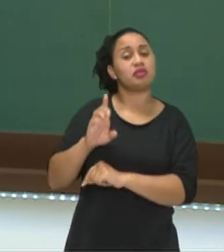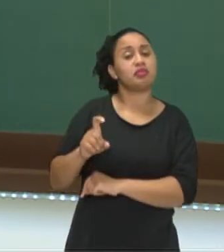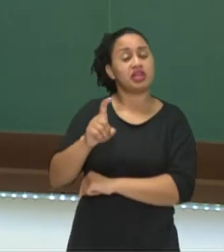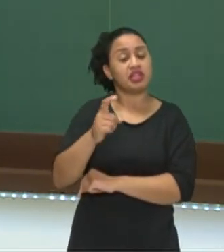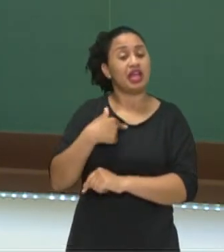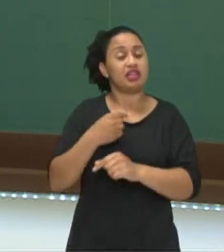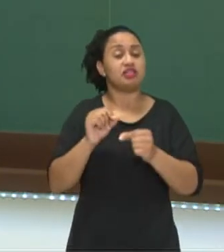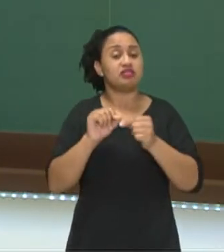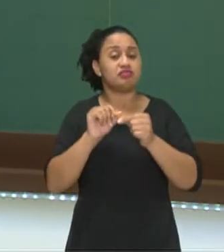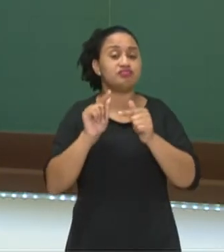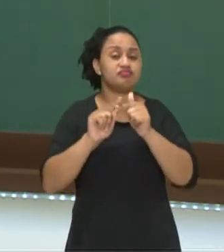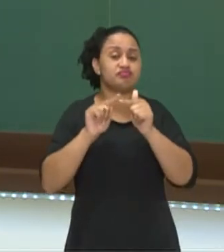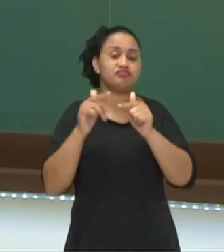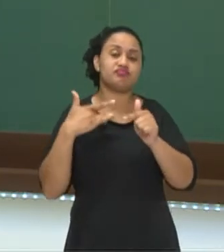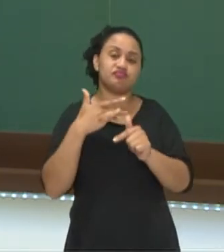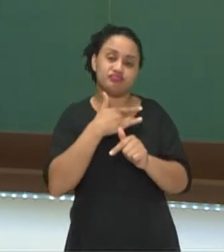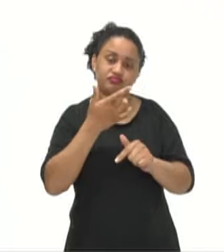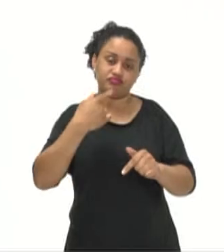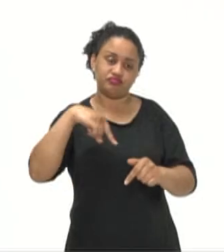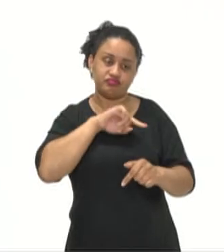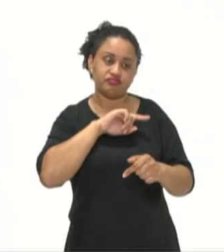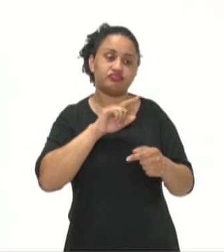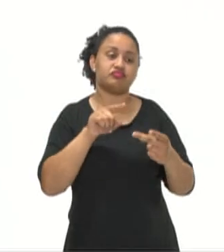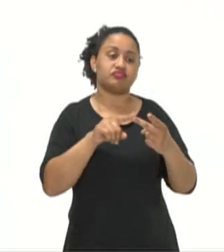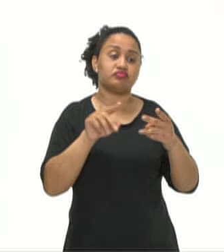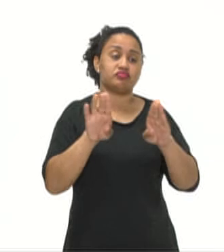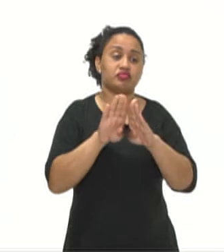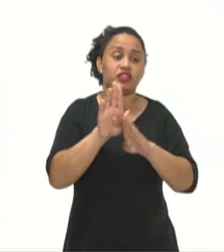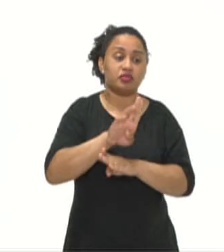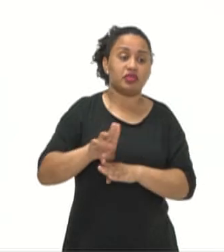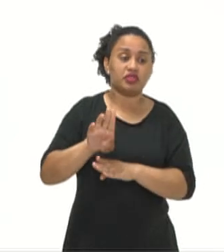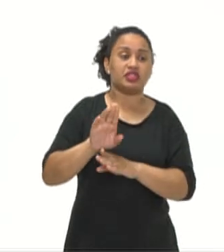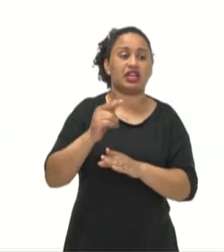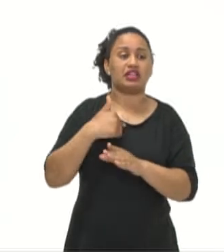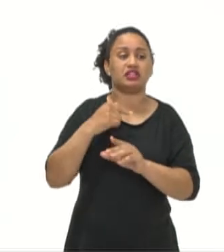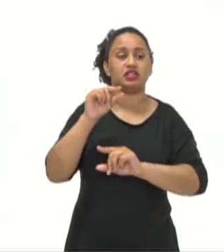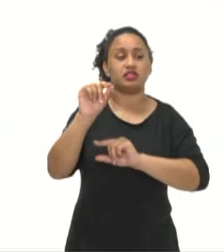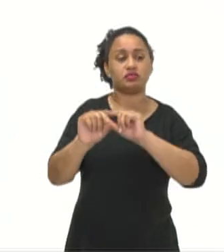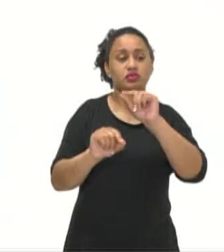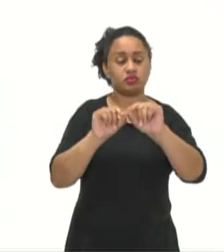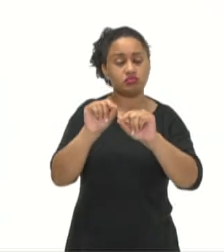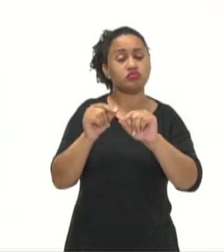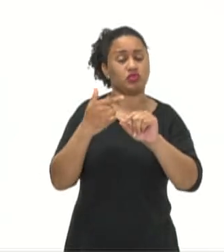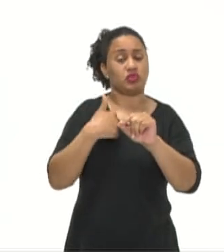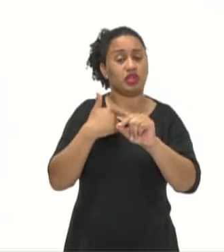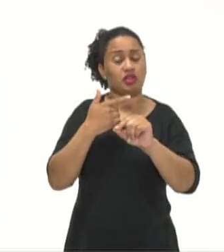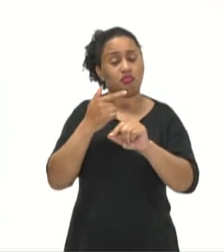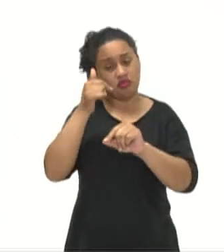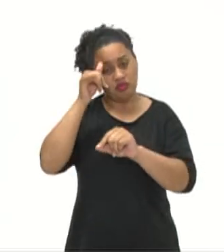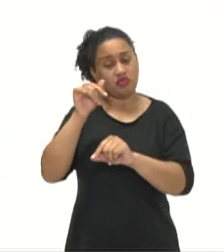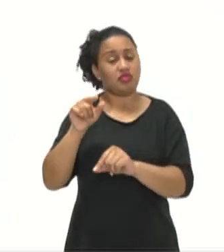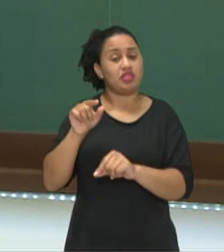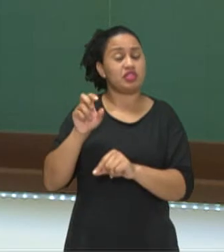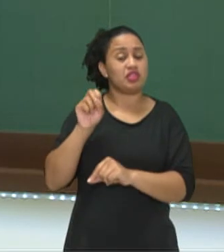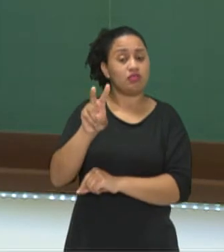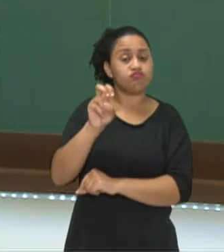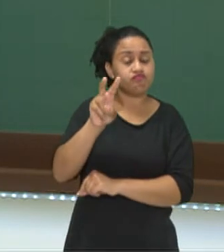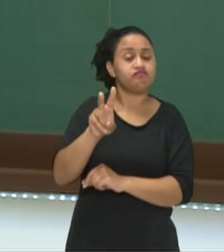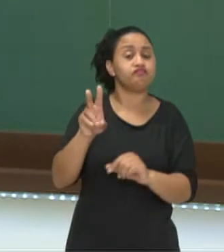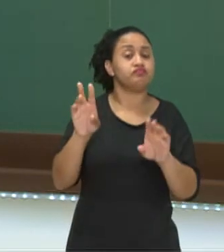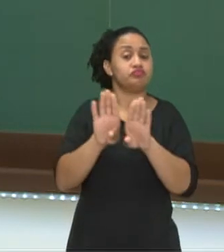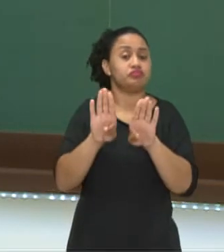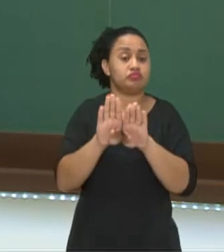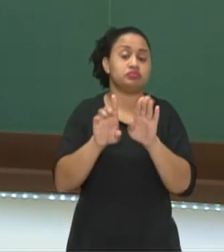na gente, por exemplo. São utilizadas também como anti-humorais e antivirais. Então, está